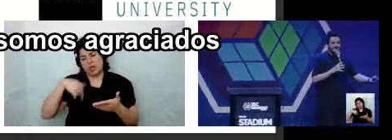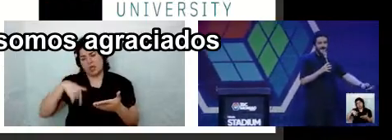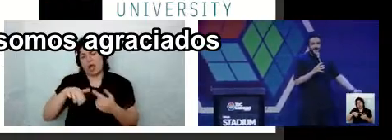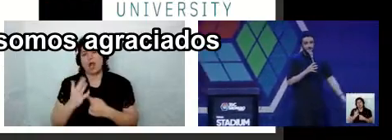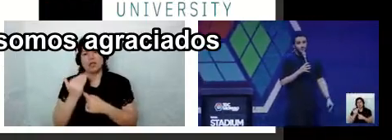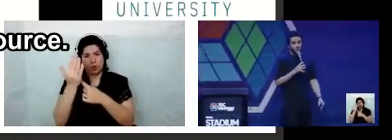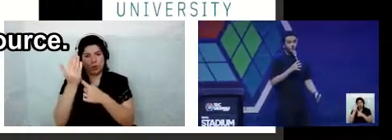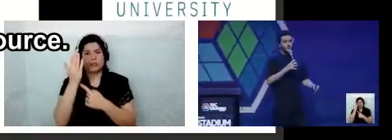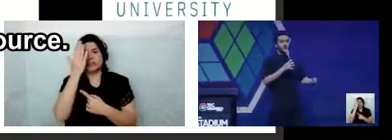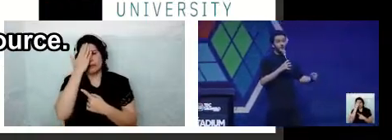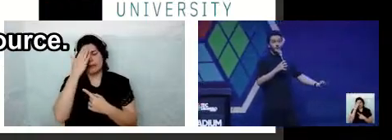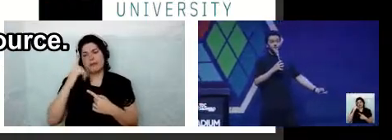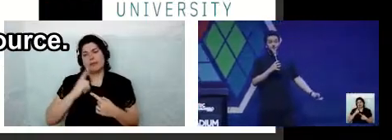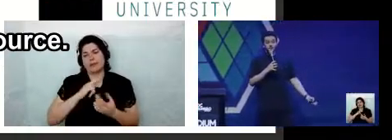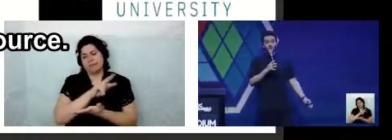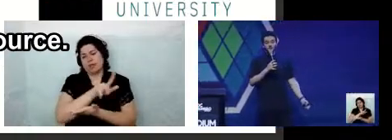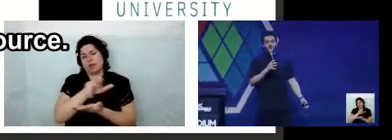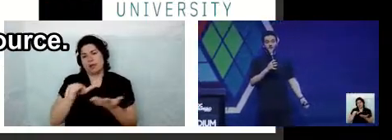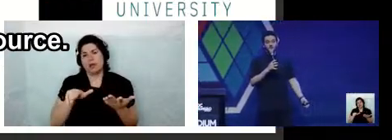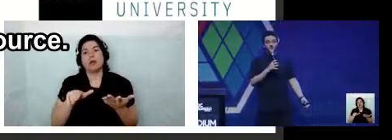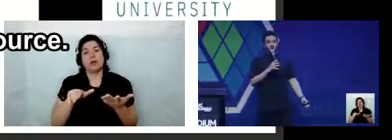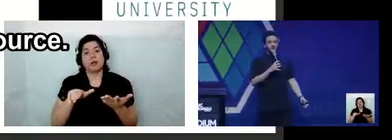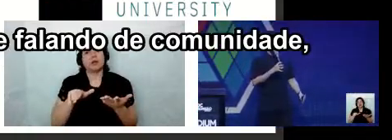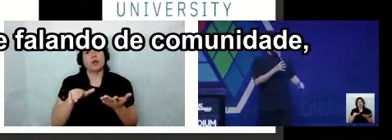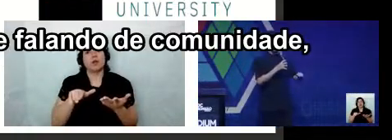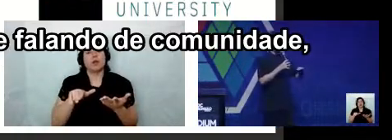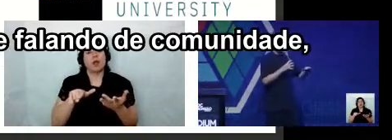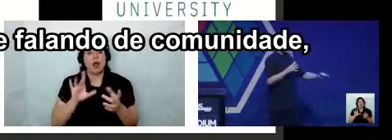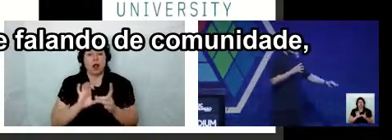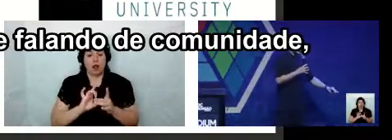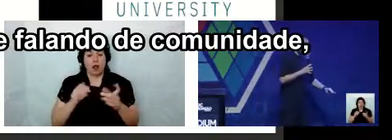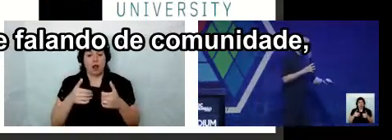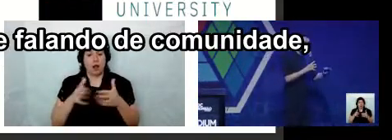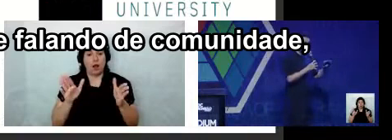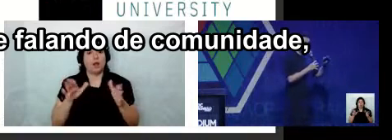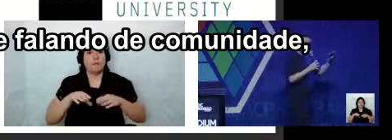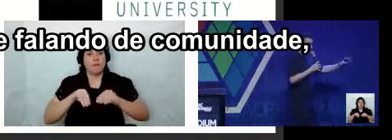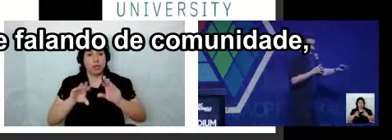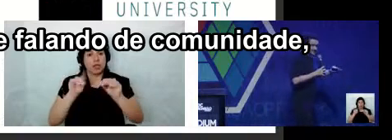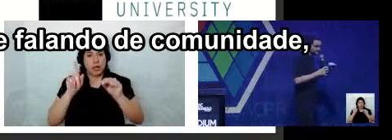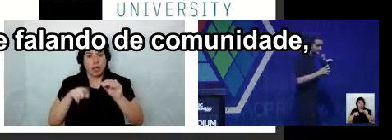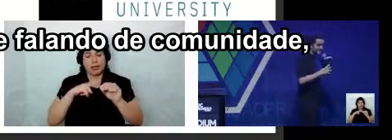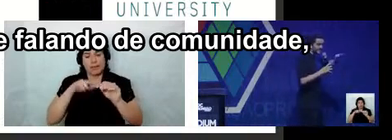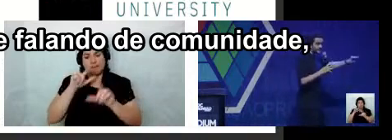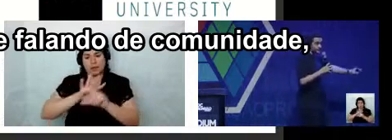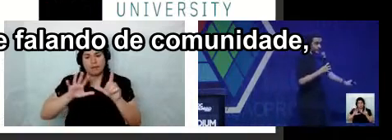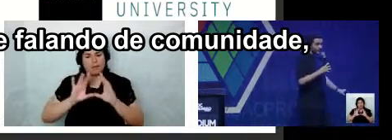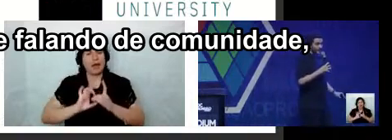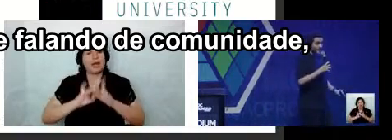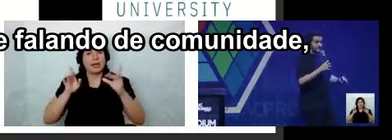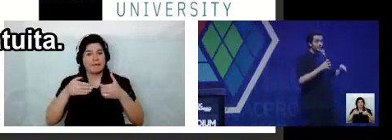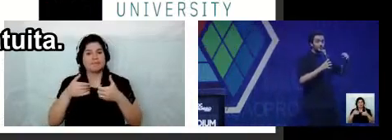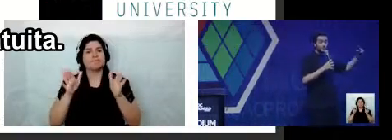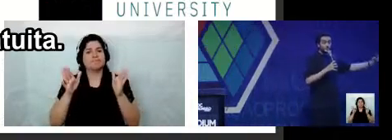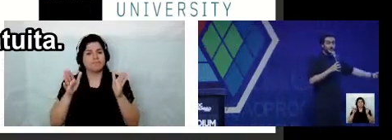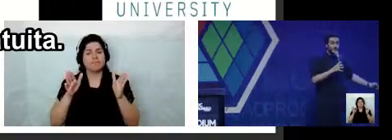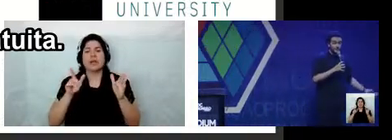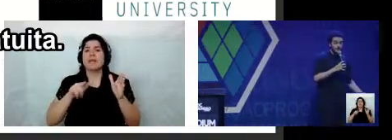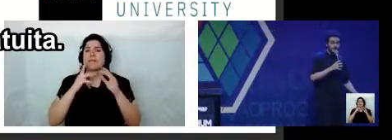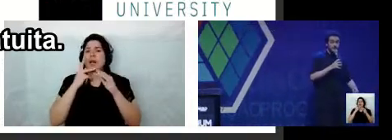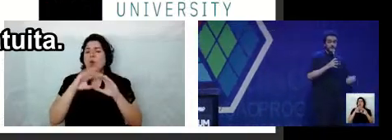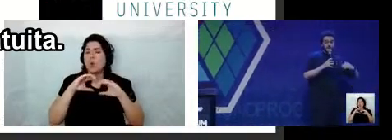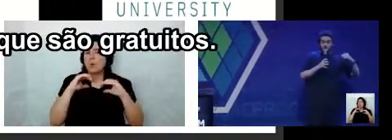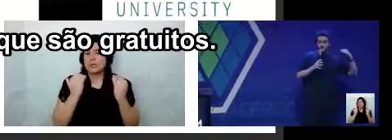somos agraciados com o ecossistema open source. Então é tudo open source, a gente está sempre falando de comunidade, tem um monte de